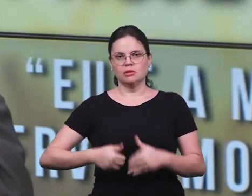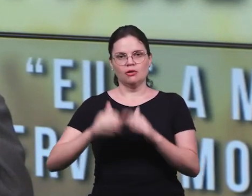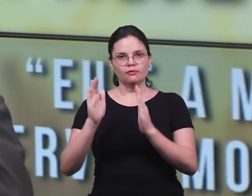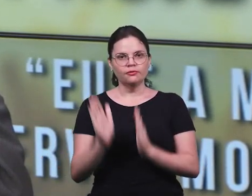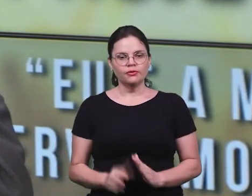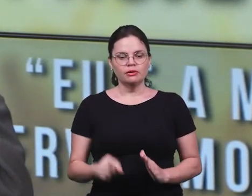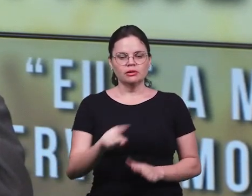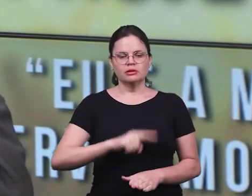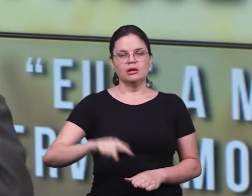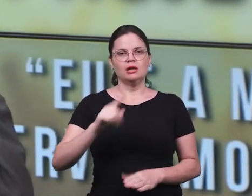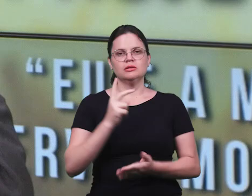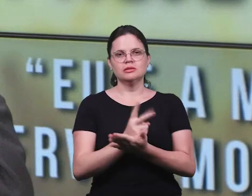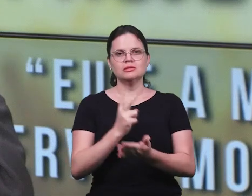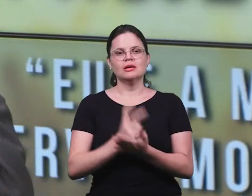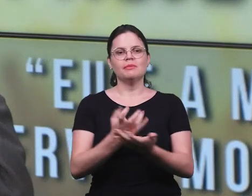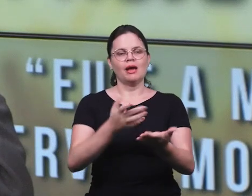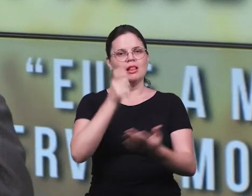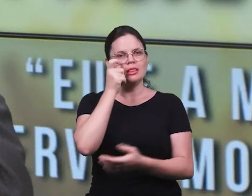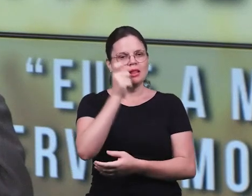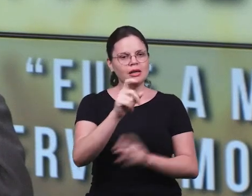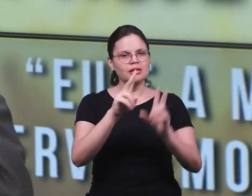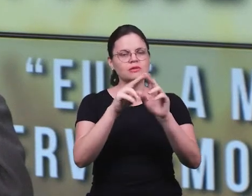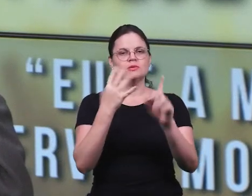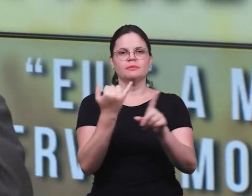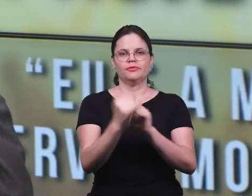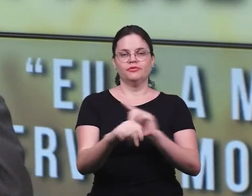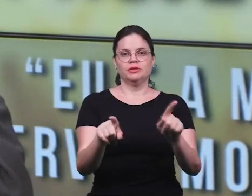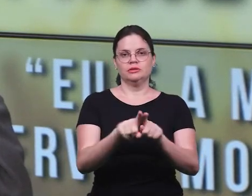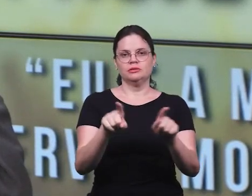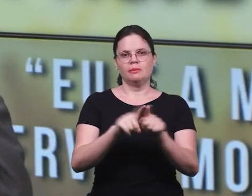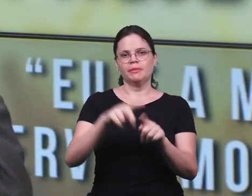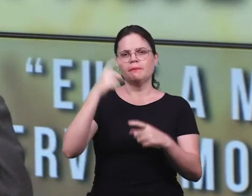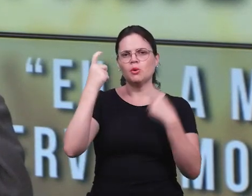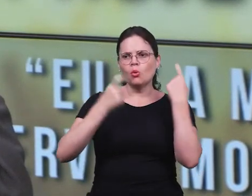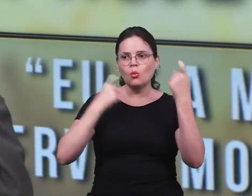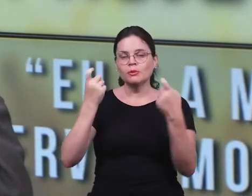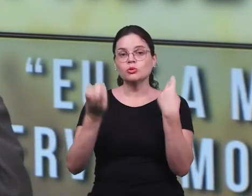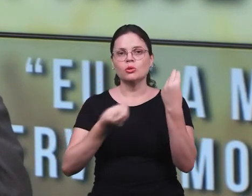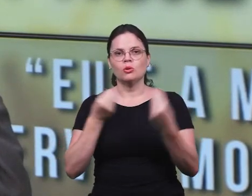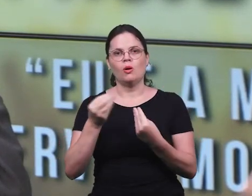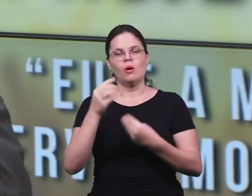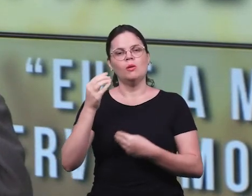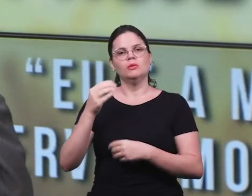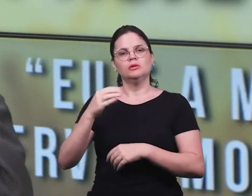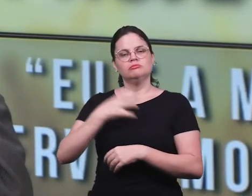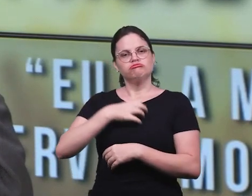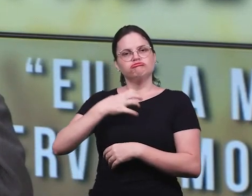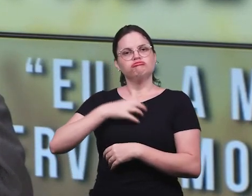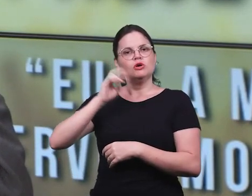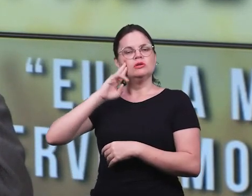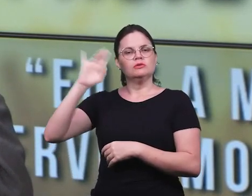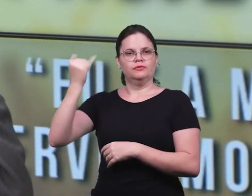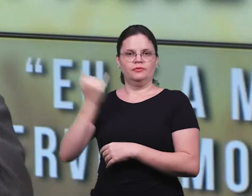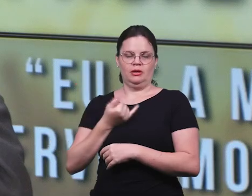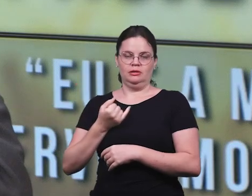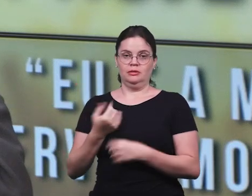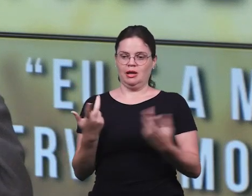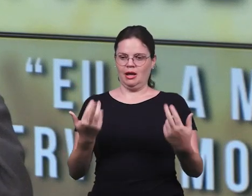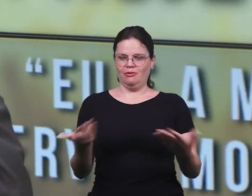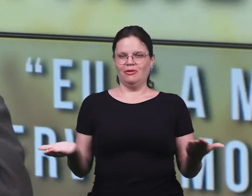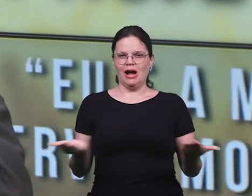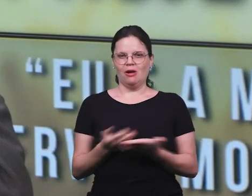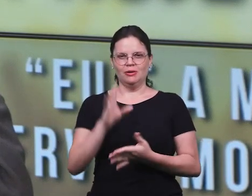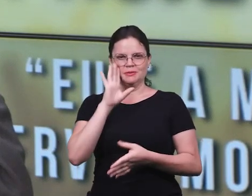com o profético. E assim, não é diferente nos nossos dias, né? Nós estamos até estudando recentemente na Escola